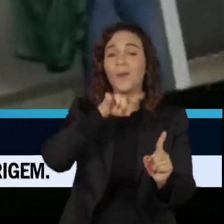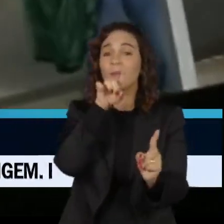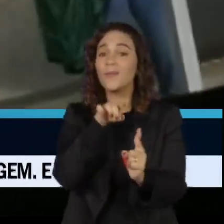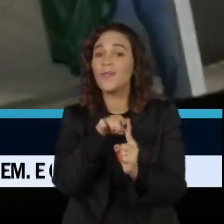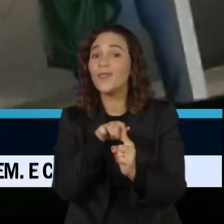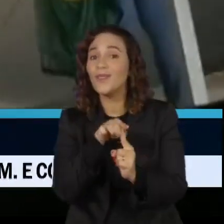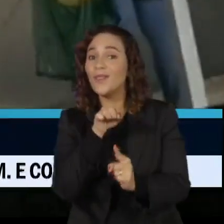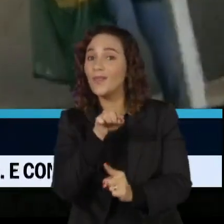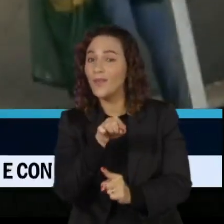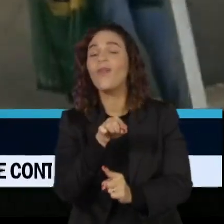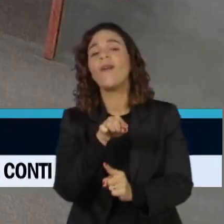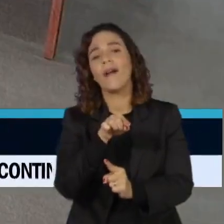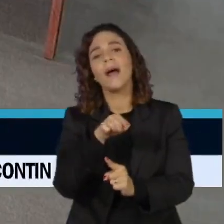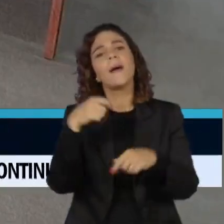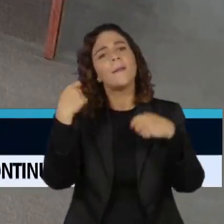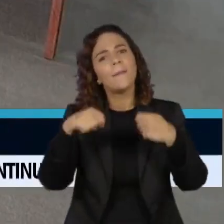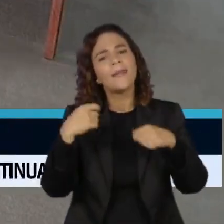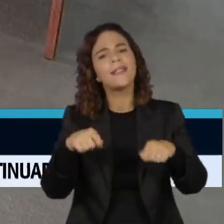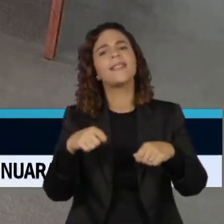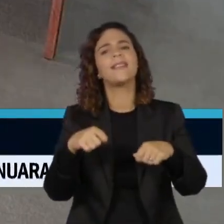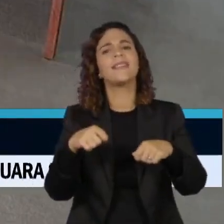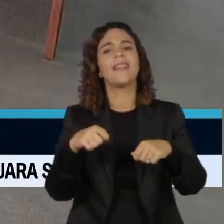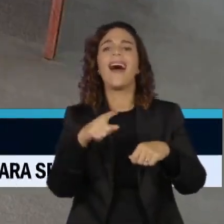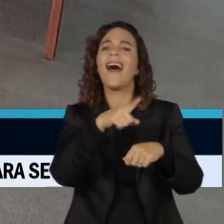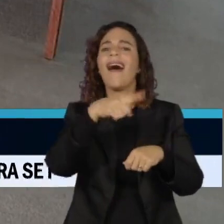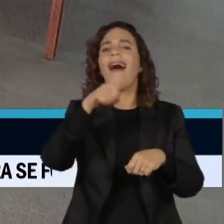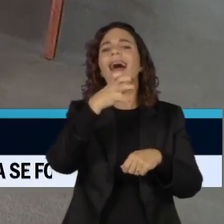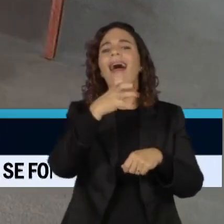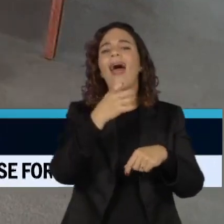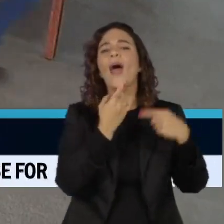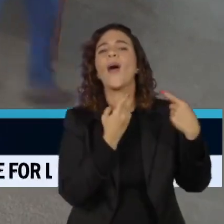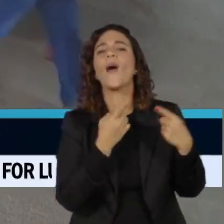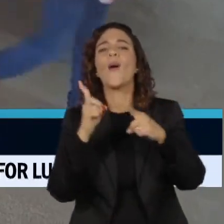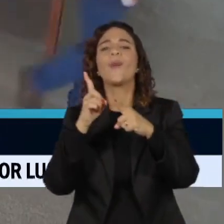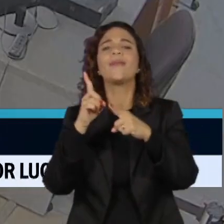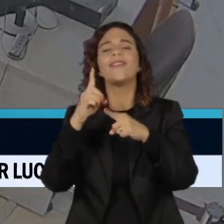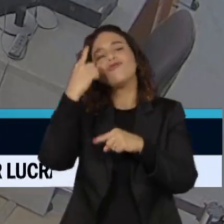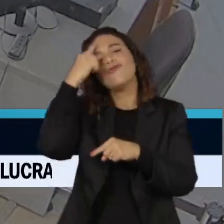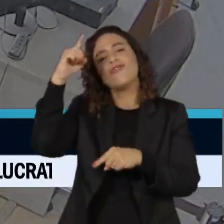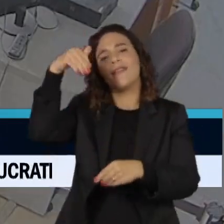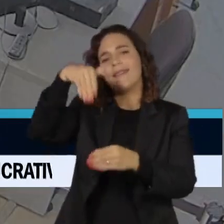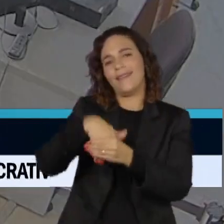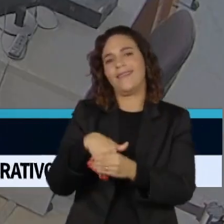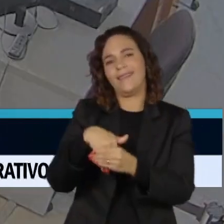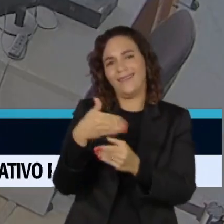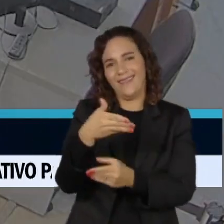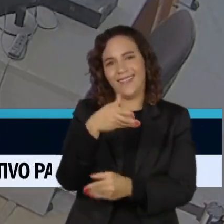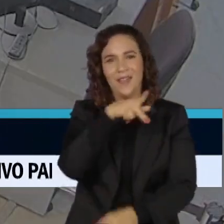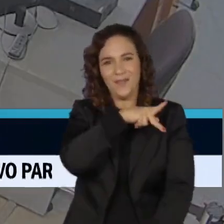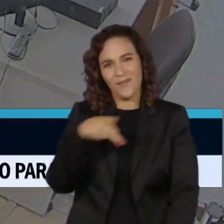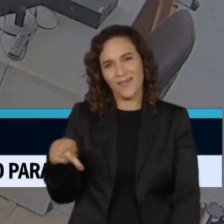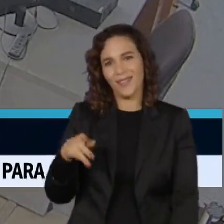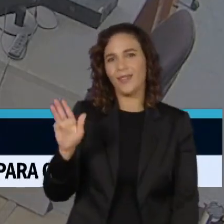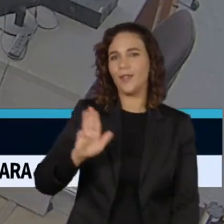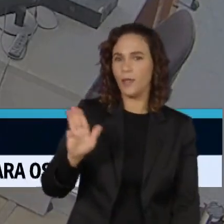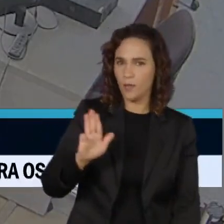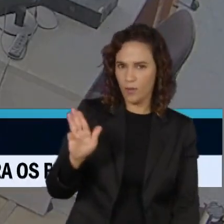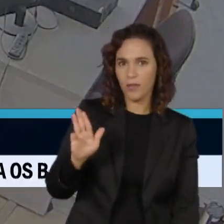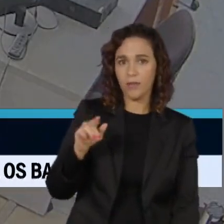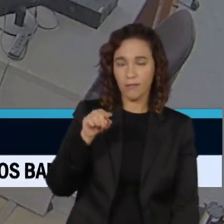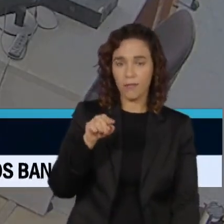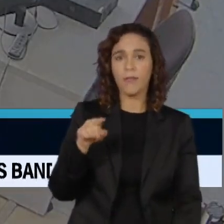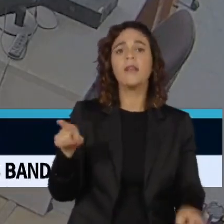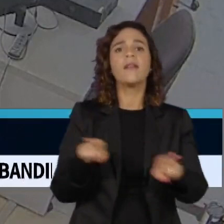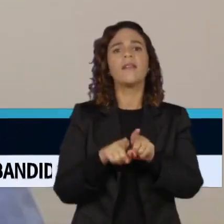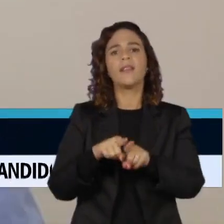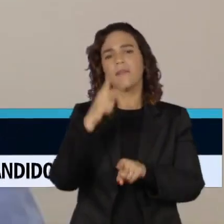ali era atingir a eleição do presidente Lula e a legitimidade